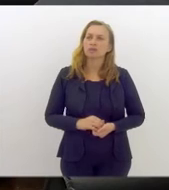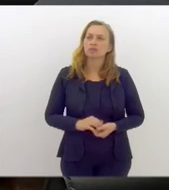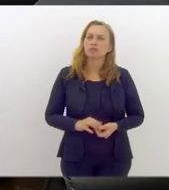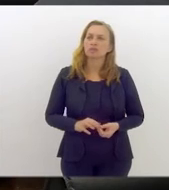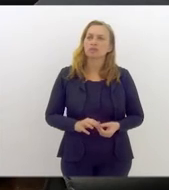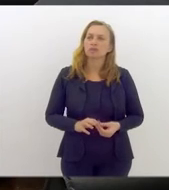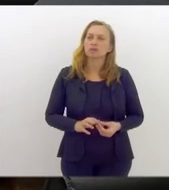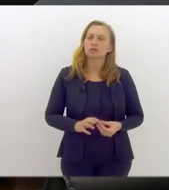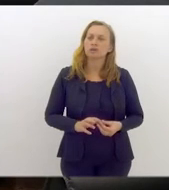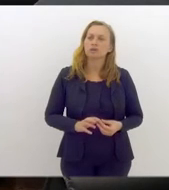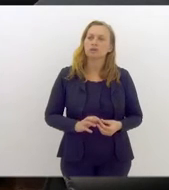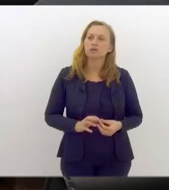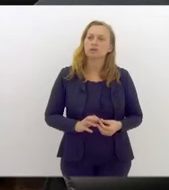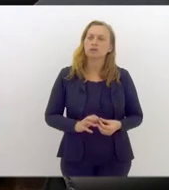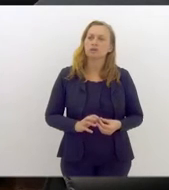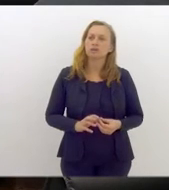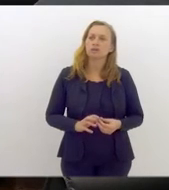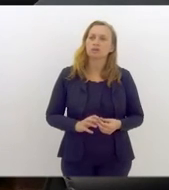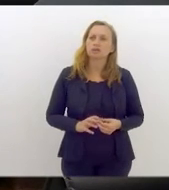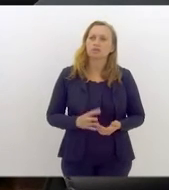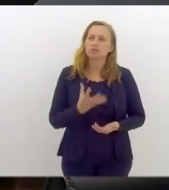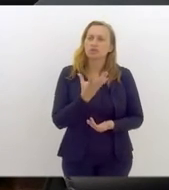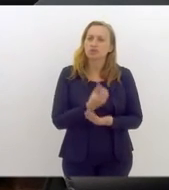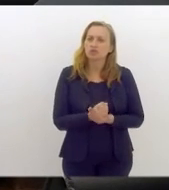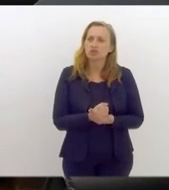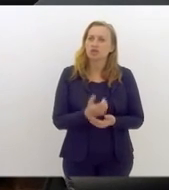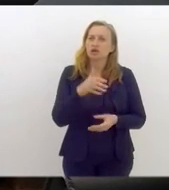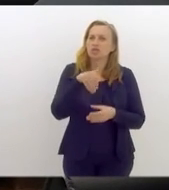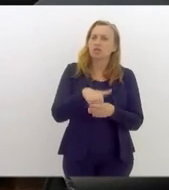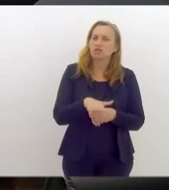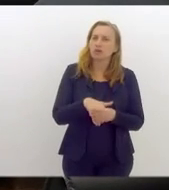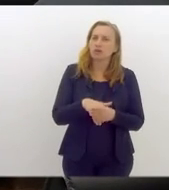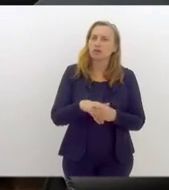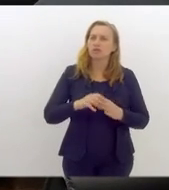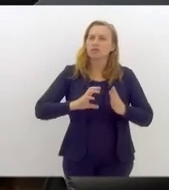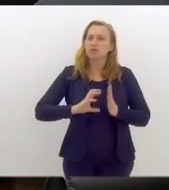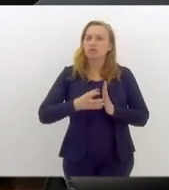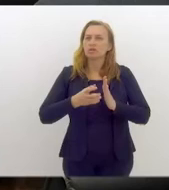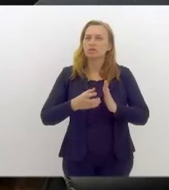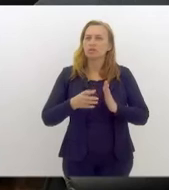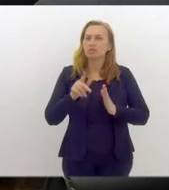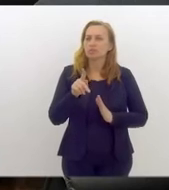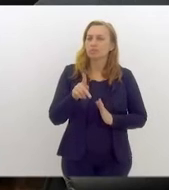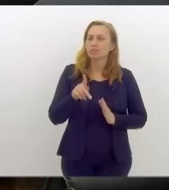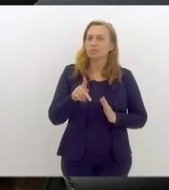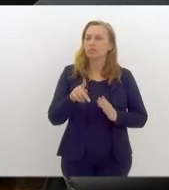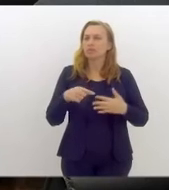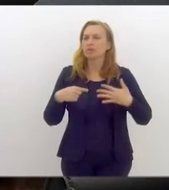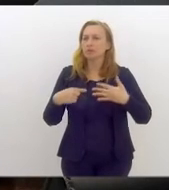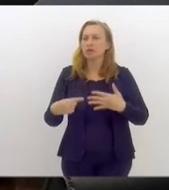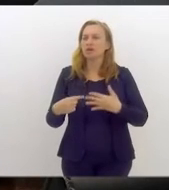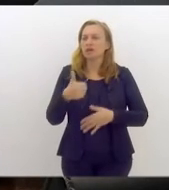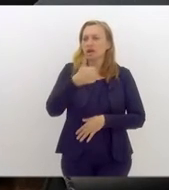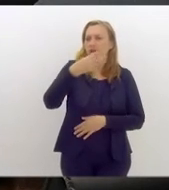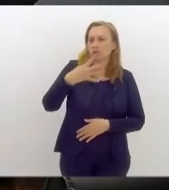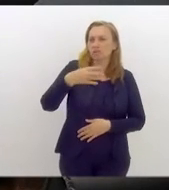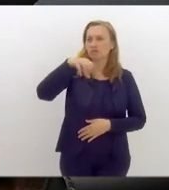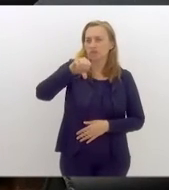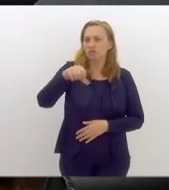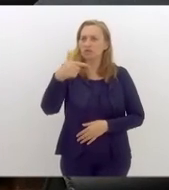Autorizada, deputada Dani. De registrar os votos da bancada, pessoal. No projeto de resolução 1492.